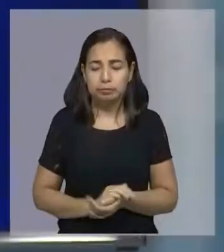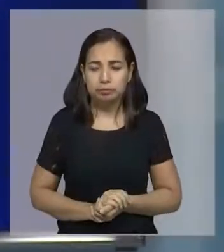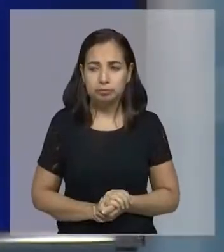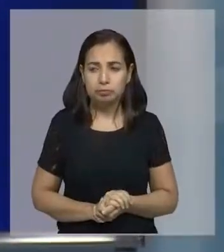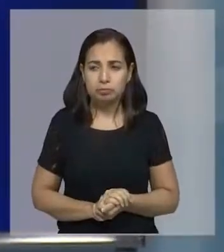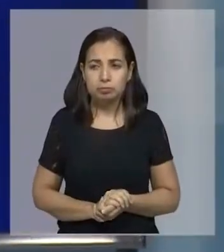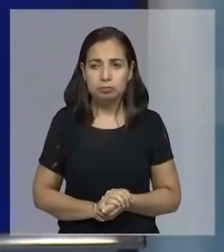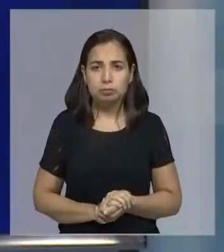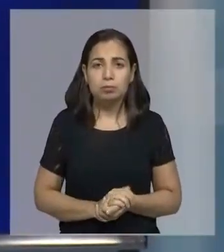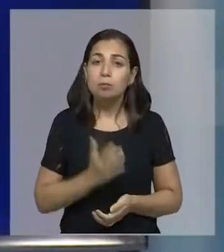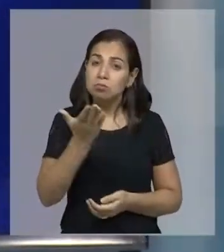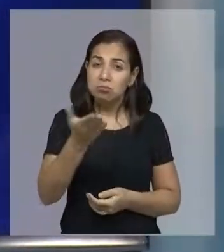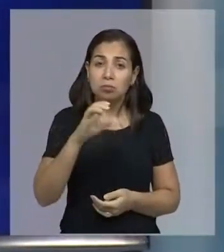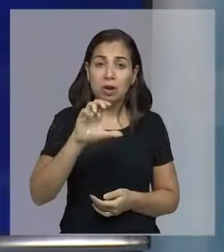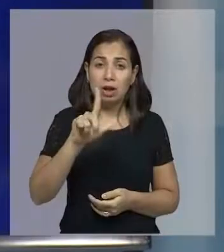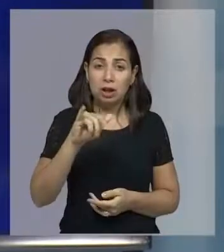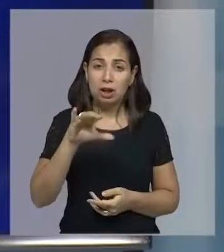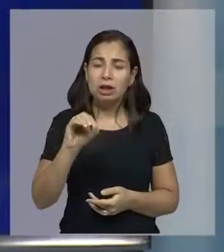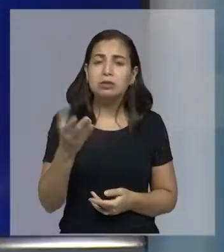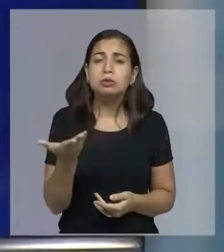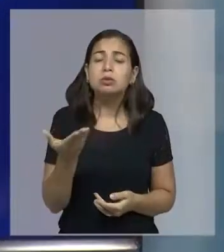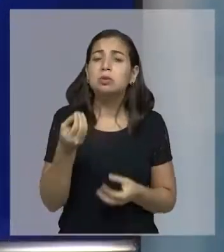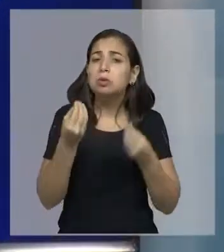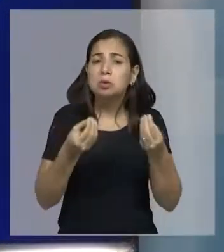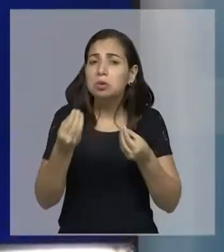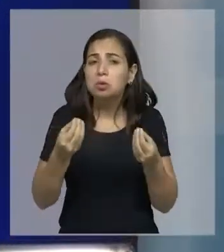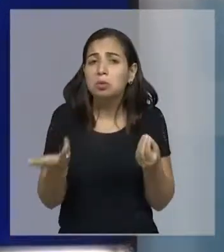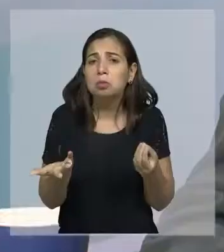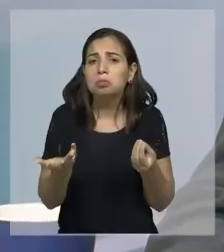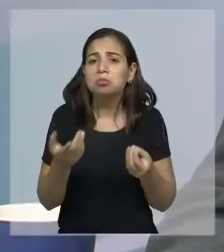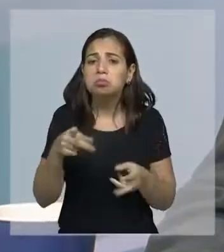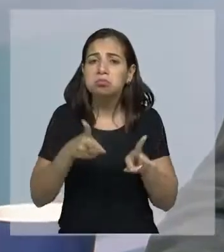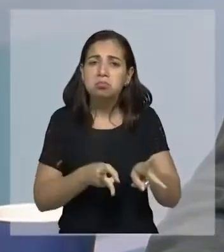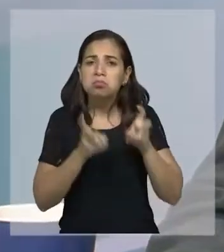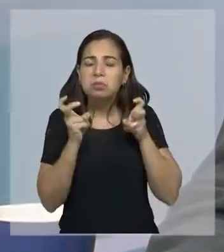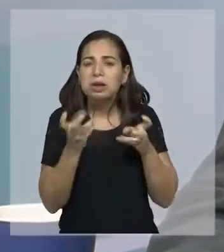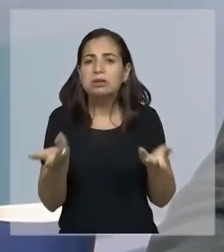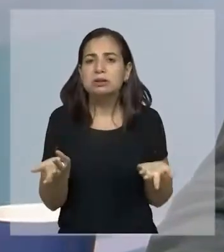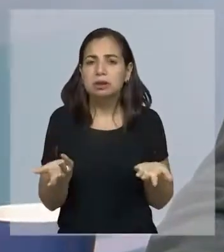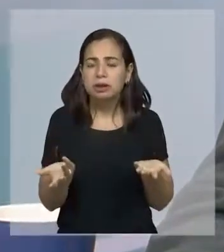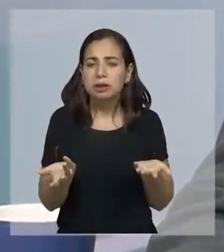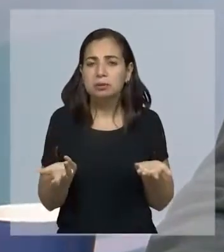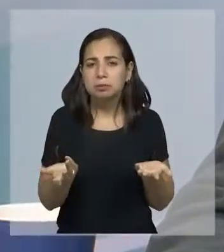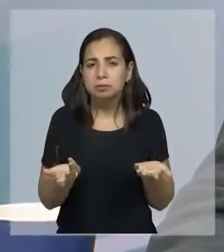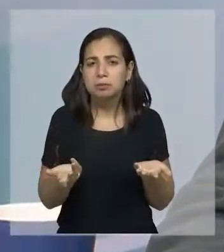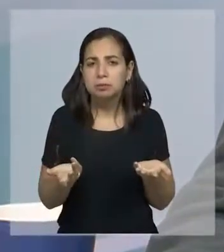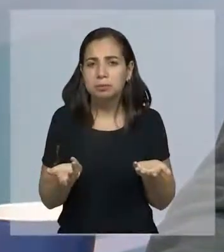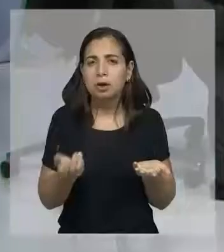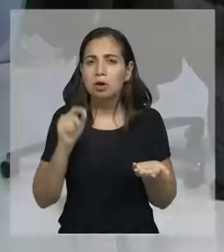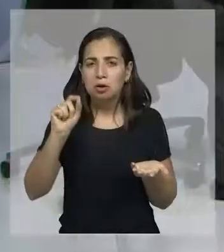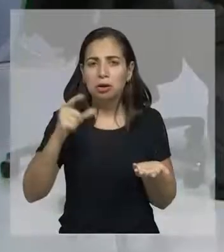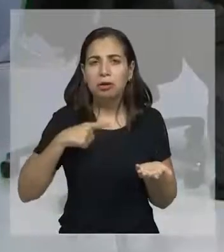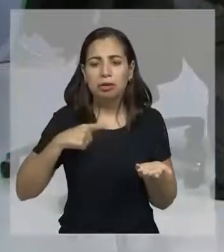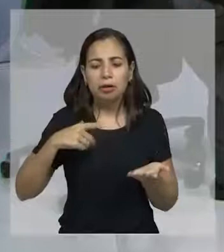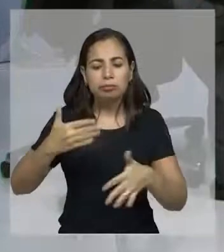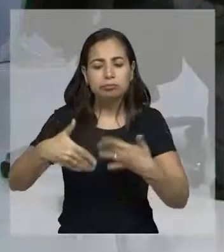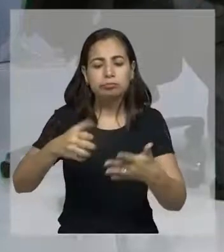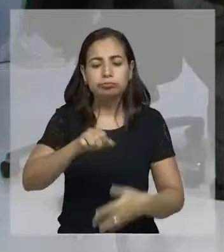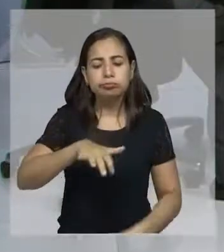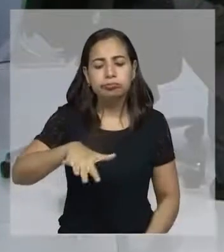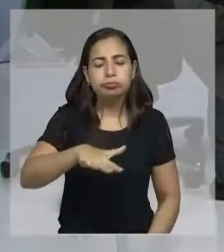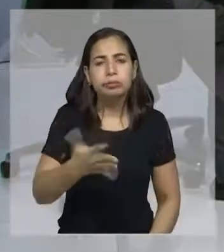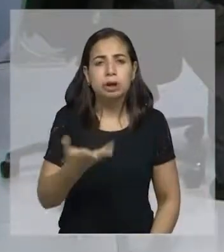perspectiva nessa vertente da política? E gostemos ou